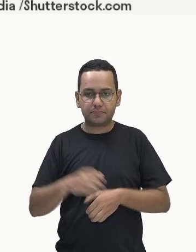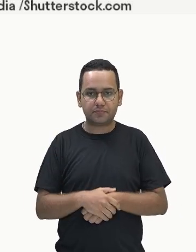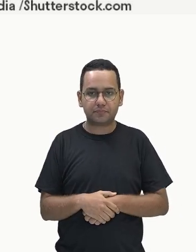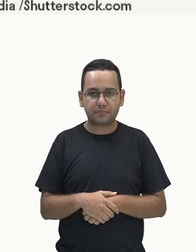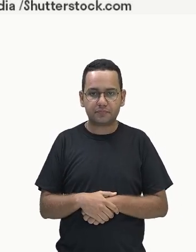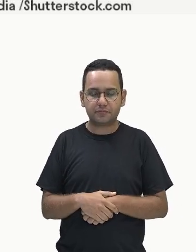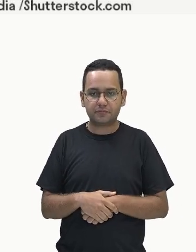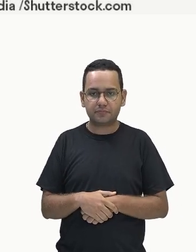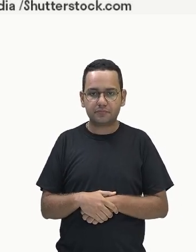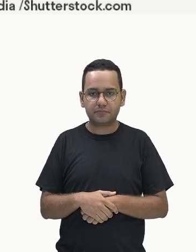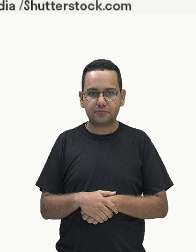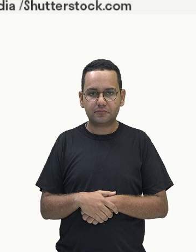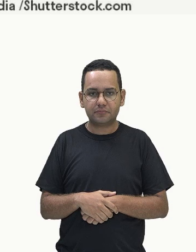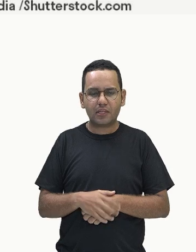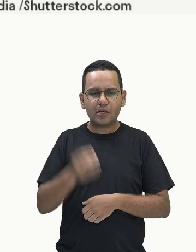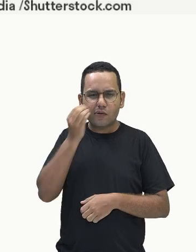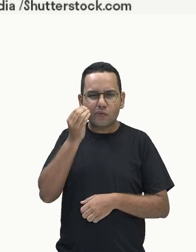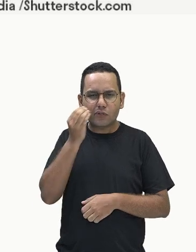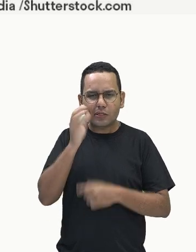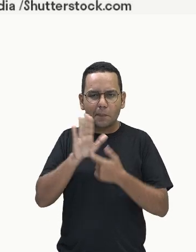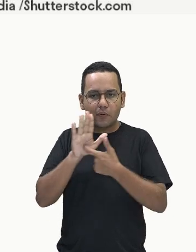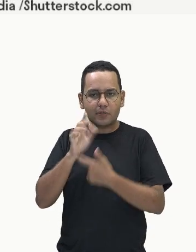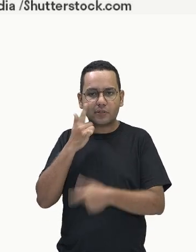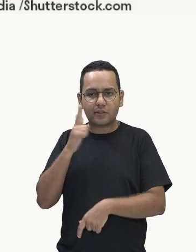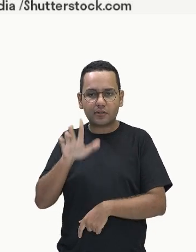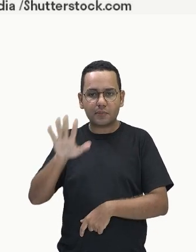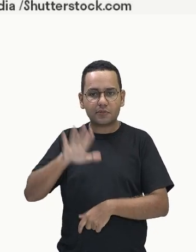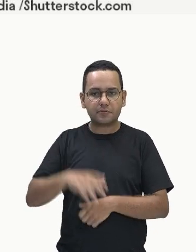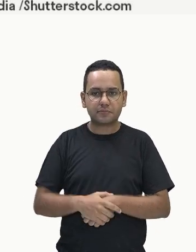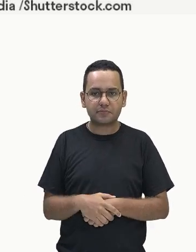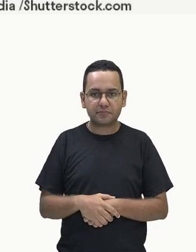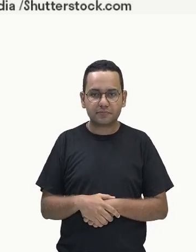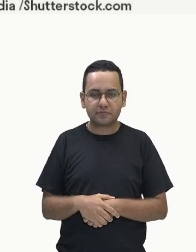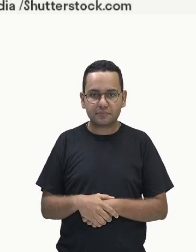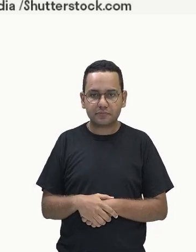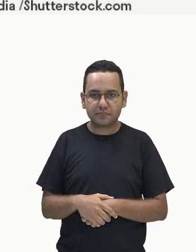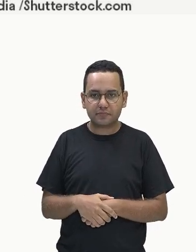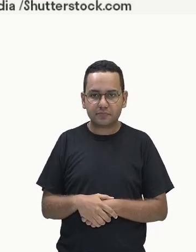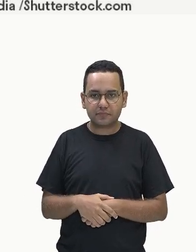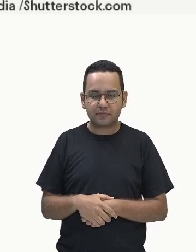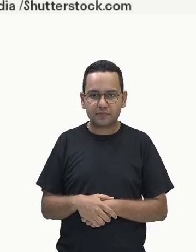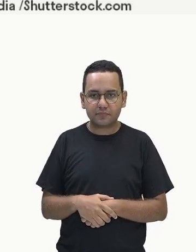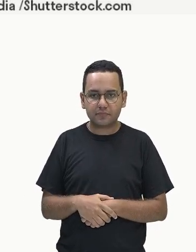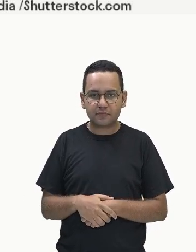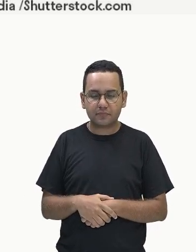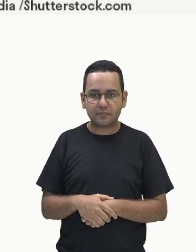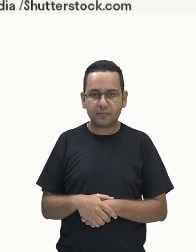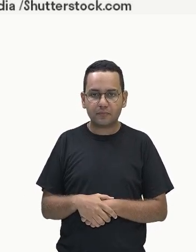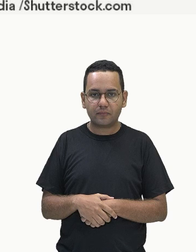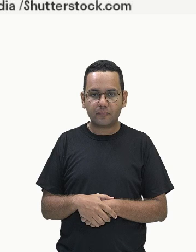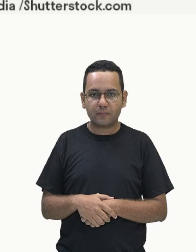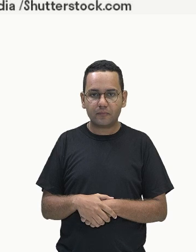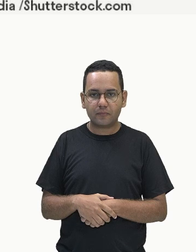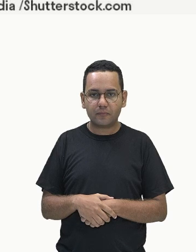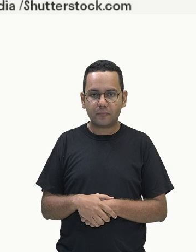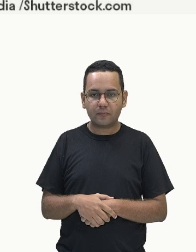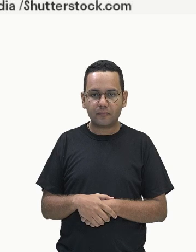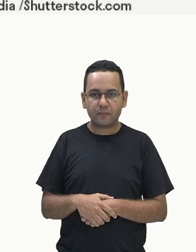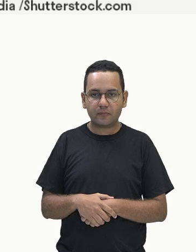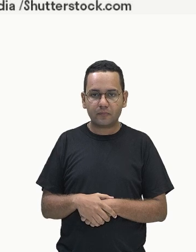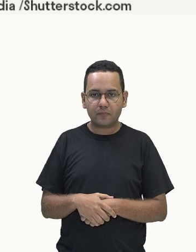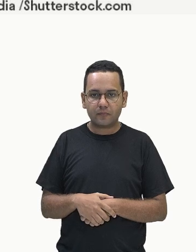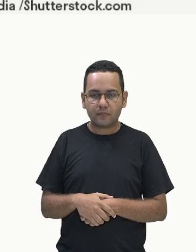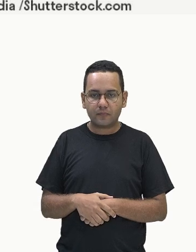vou tentar identificar aqui na imagem para vocês. Seria essa camada aqui, perdão, agora eu preciso de uma cor, acho que o verde fica